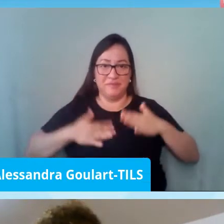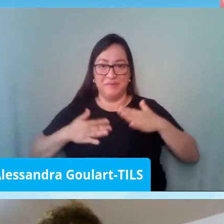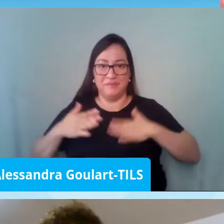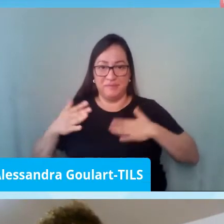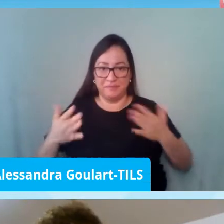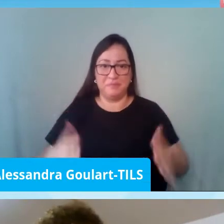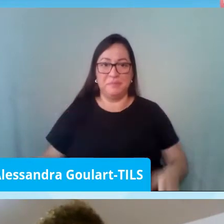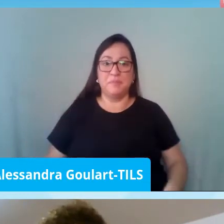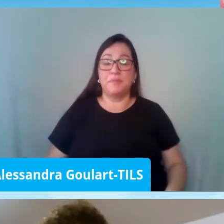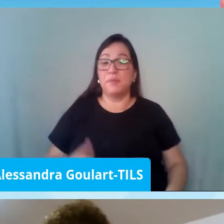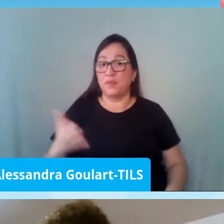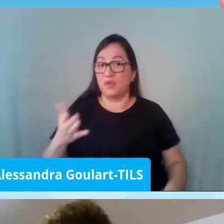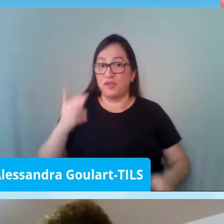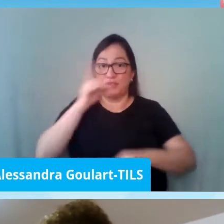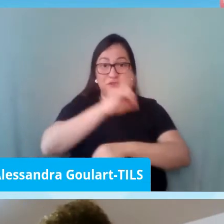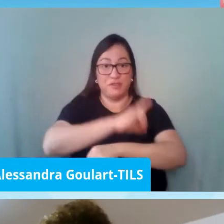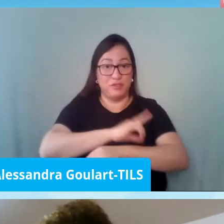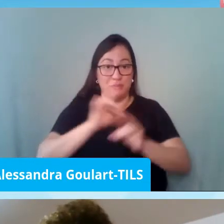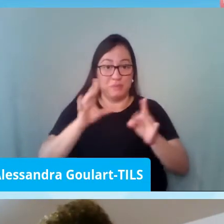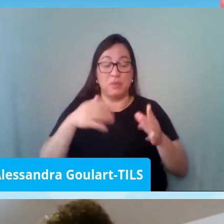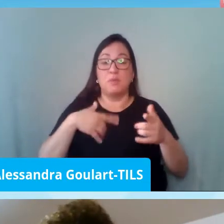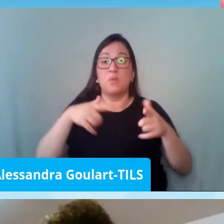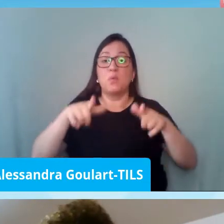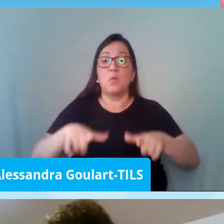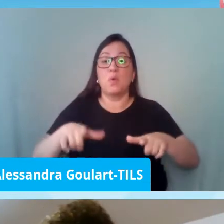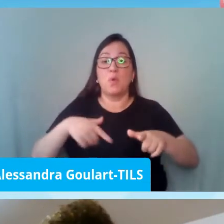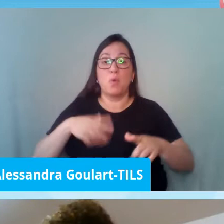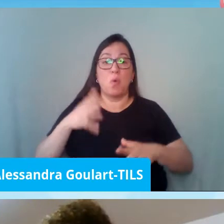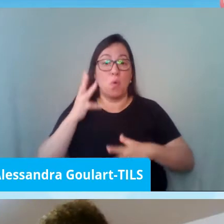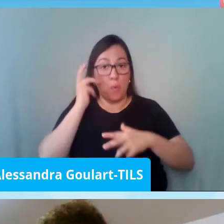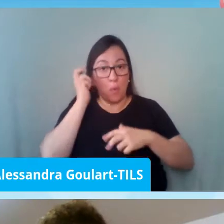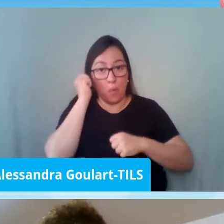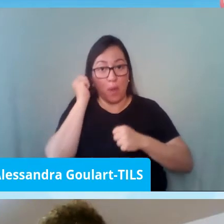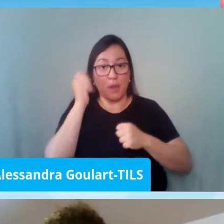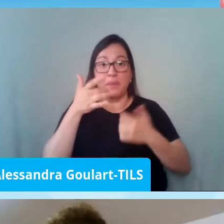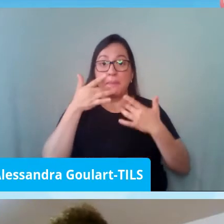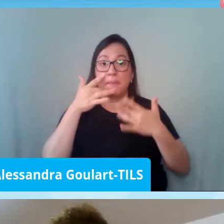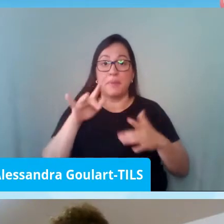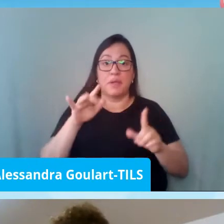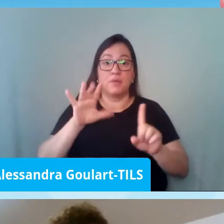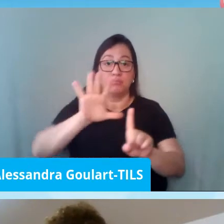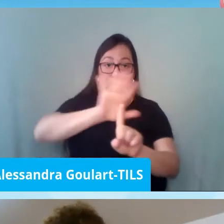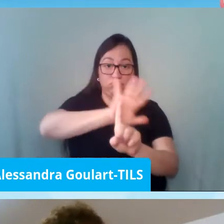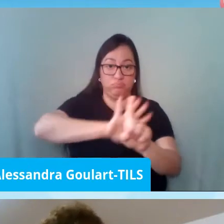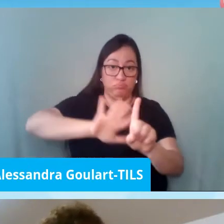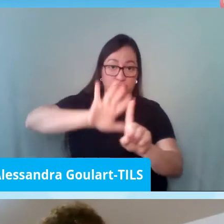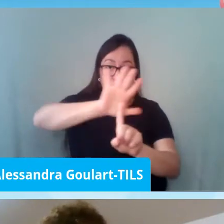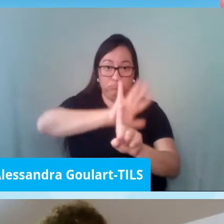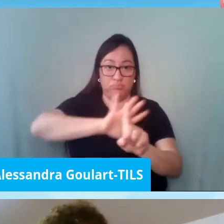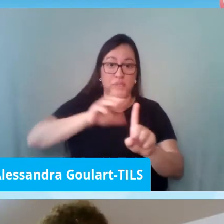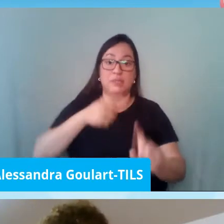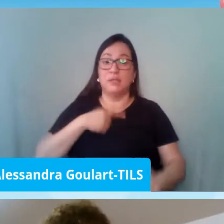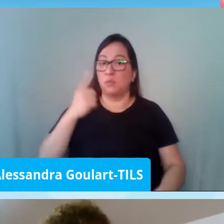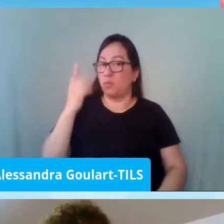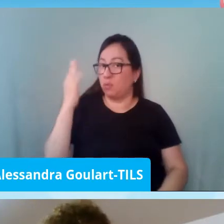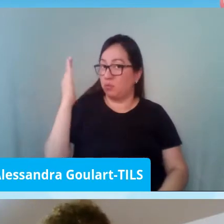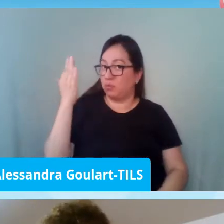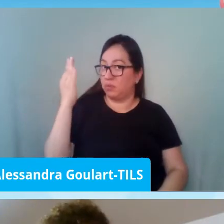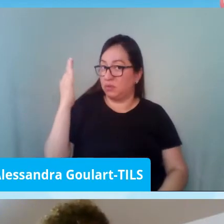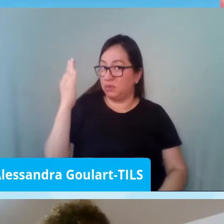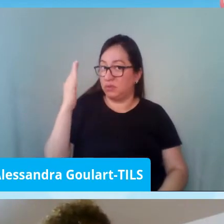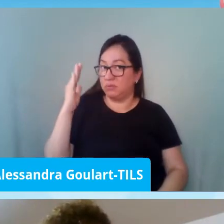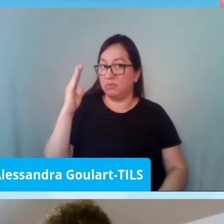Estou aqui num quarto branco, tá? Atrás de mim eu tenho um espelho e um pouco acima uma imagem do